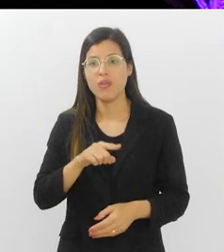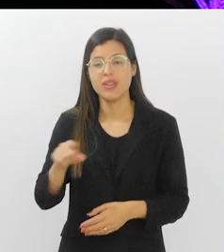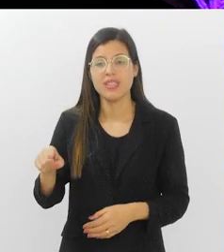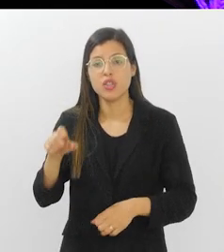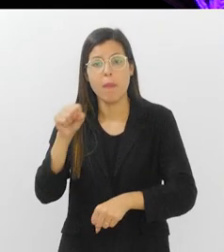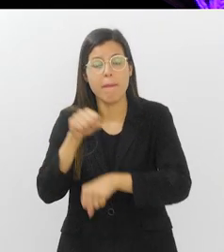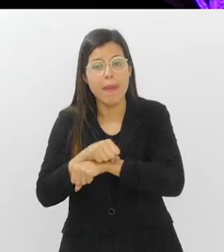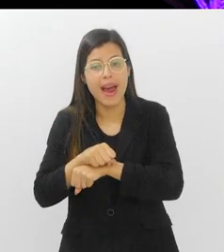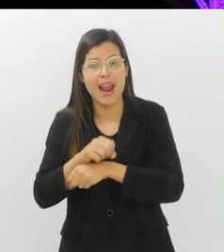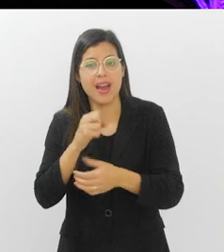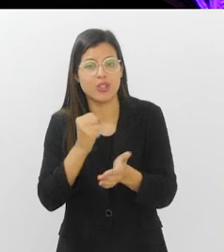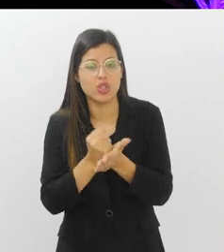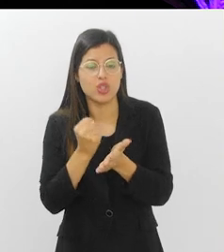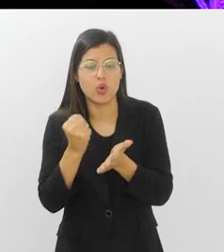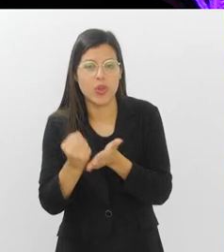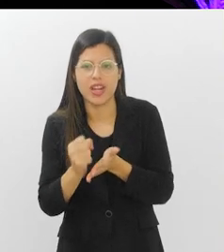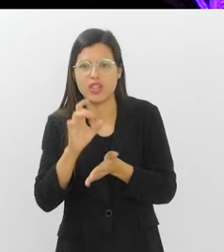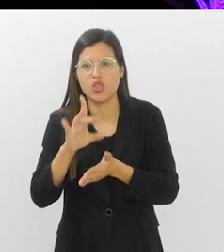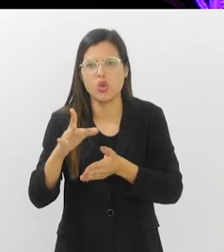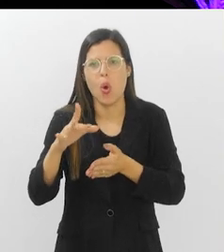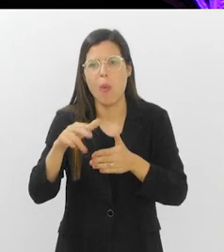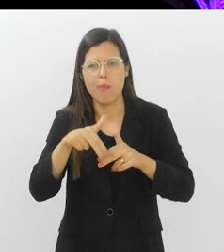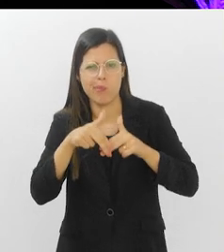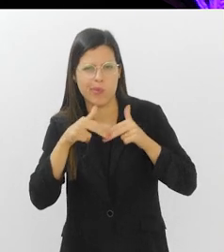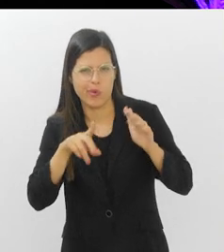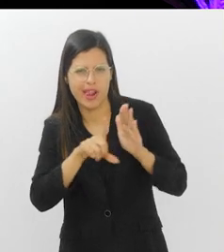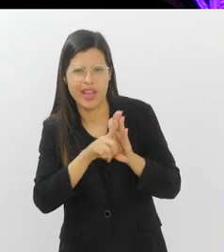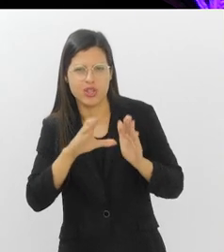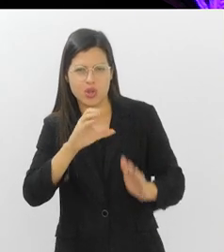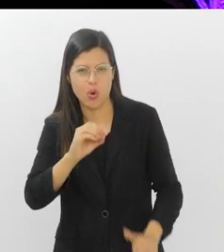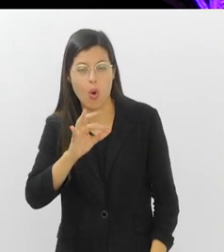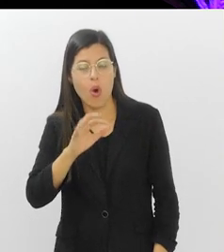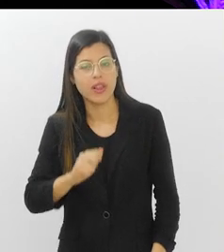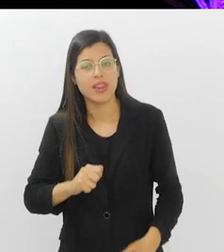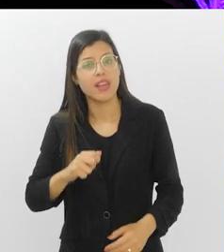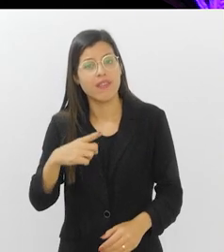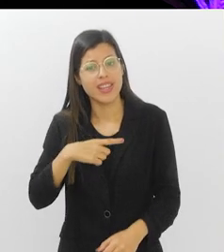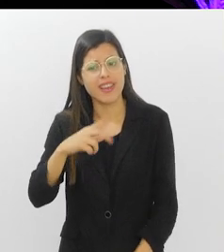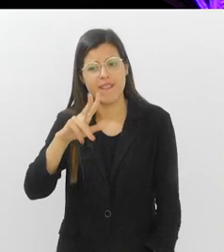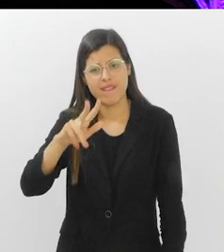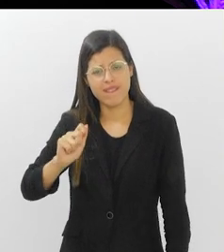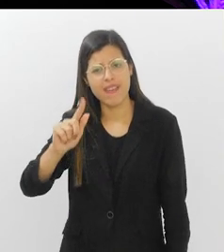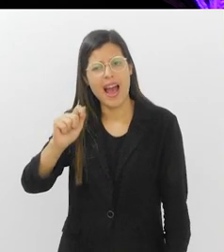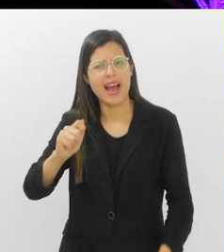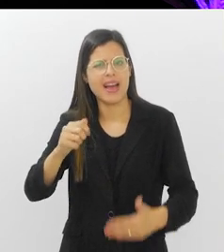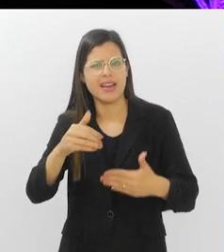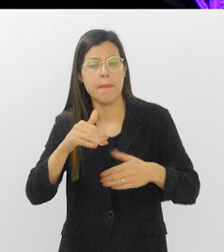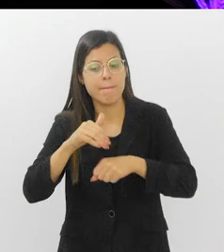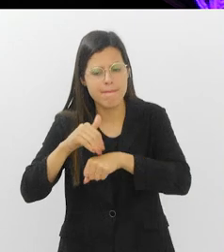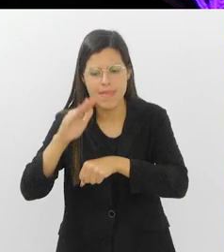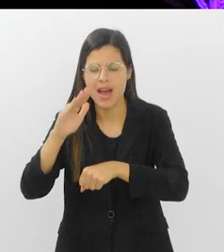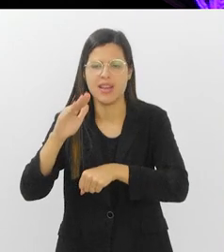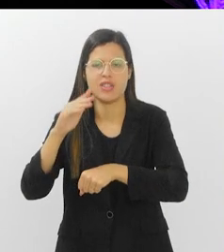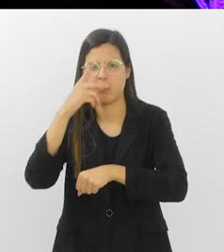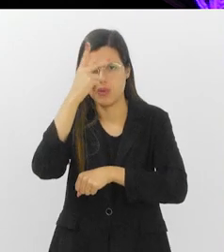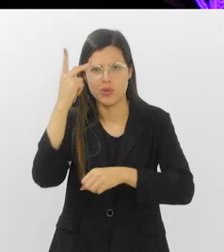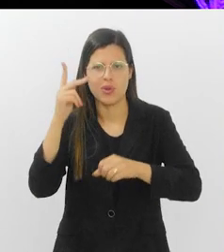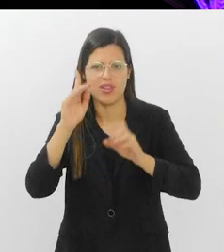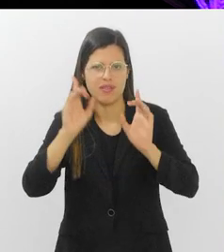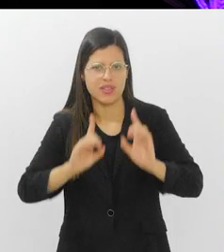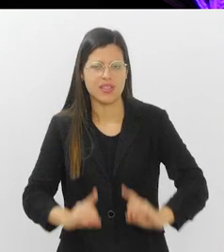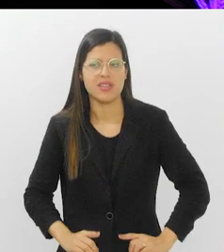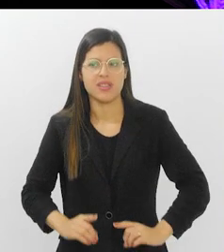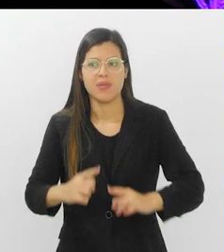já Vocês vão parar de contratar só por cotas e vão abrir a vagas a mais porque eu tenho certeza que eh a